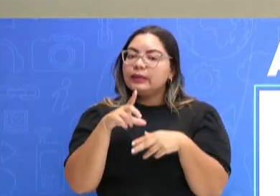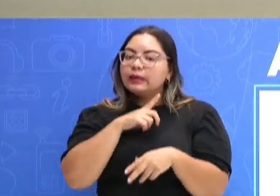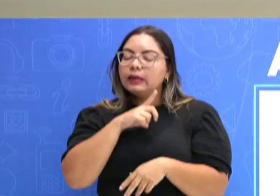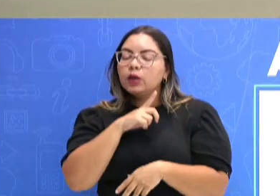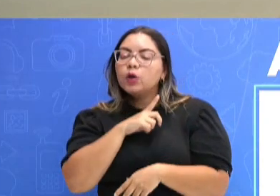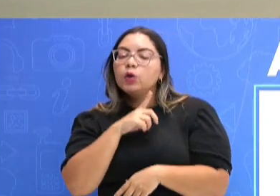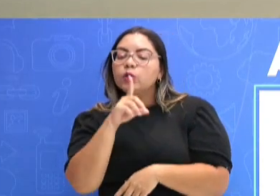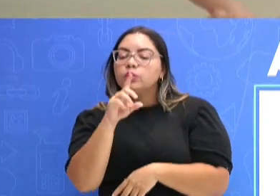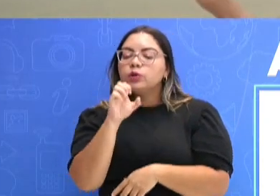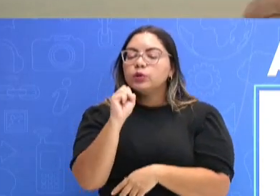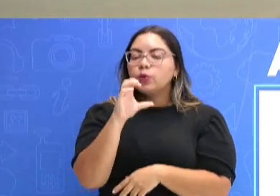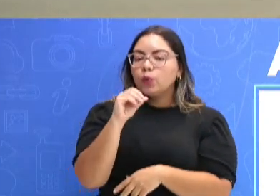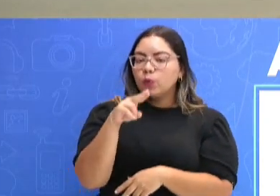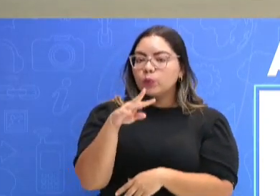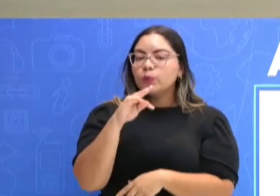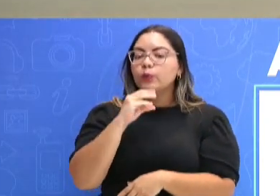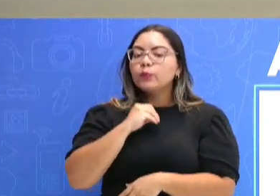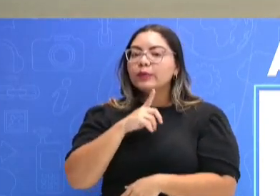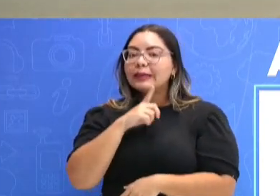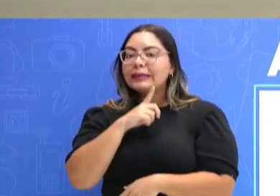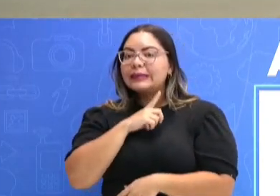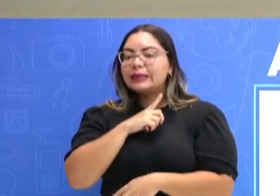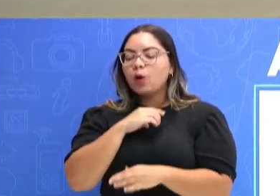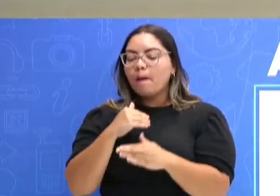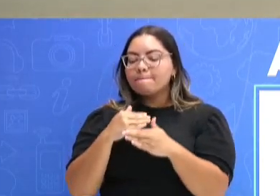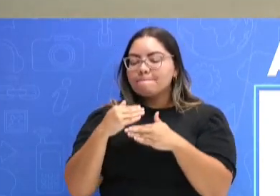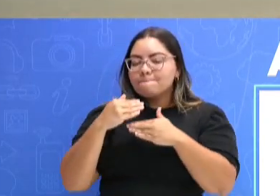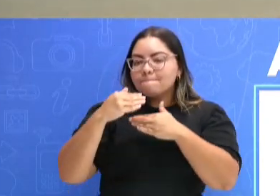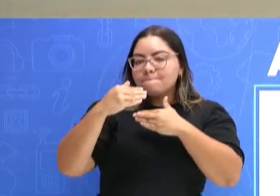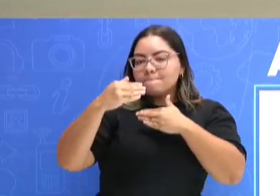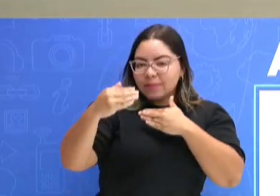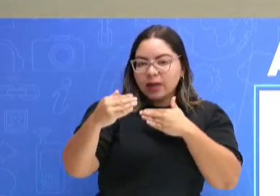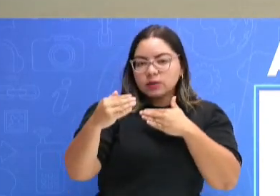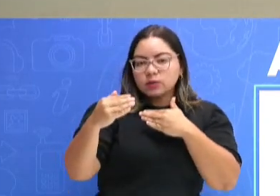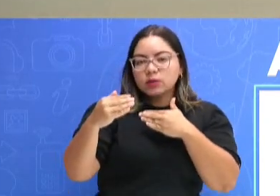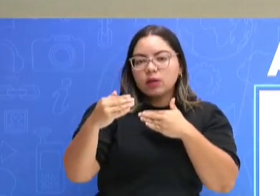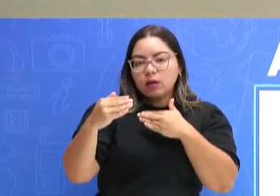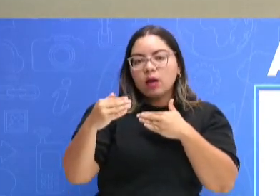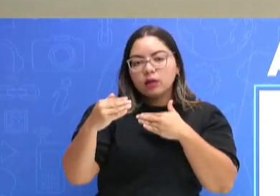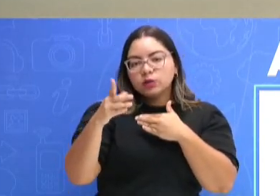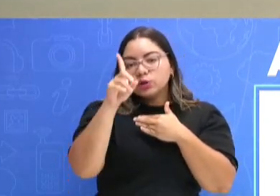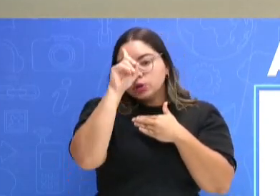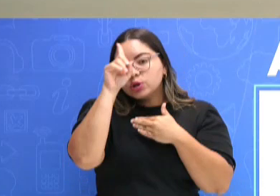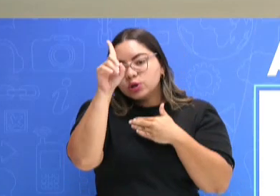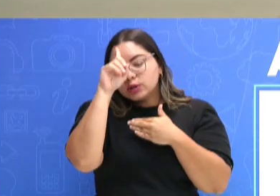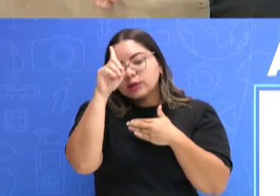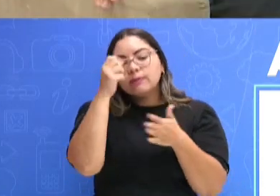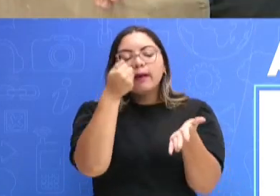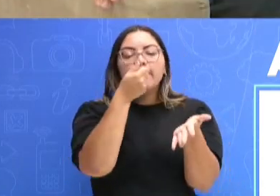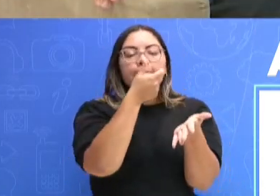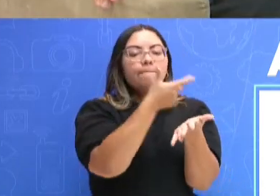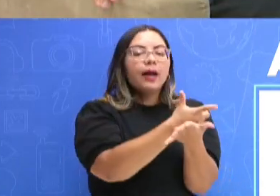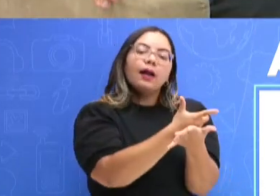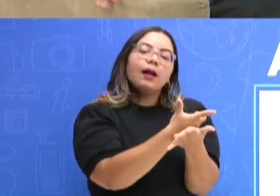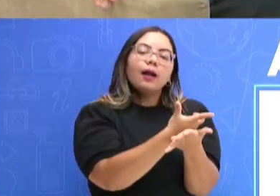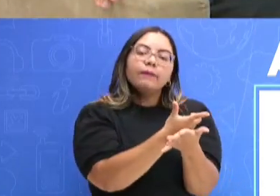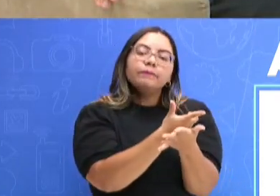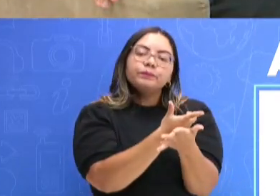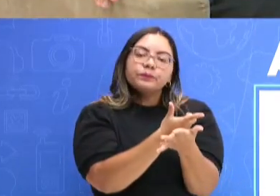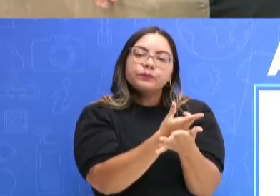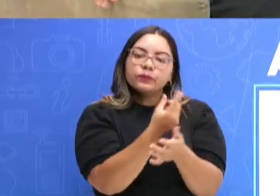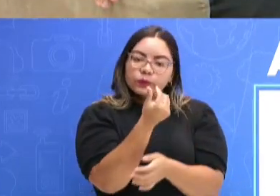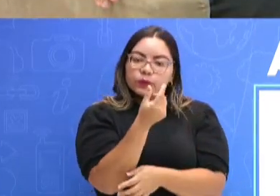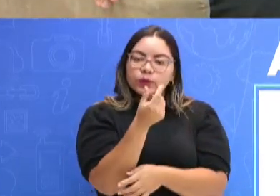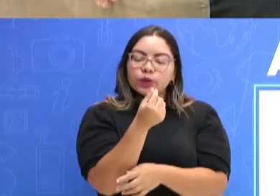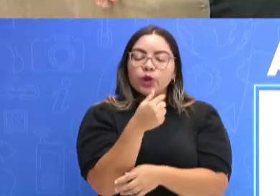oferecido, ele terá um prazo mais longínquo, mais distante, poder para parcelar, poder, né, parcelar e pagar seus débitos. Ótimo. Contanto